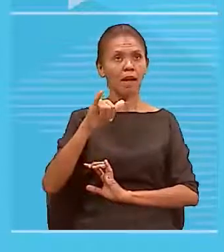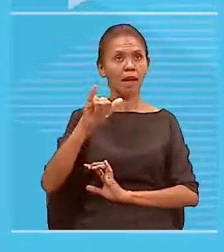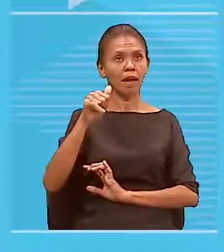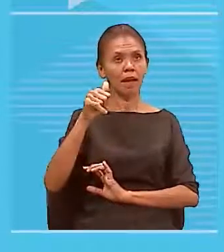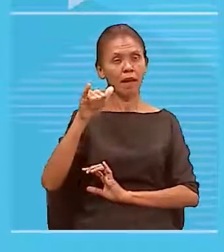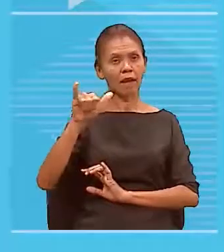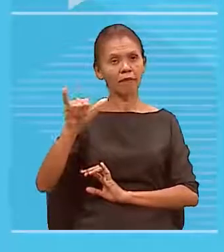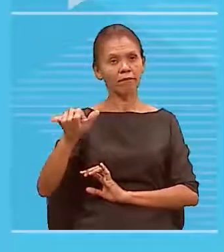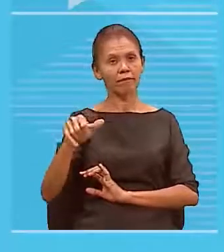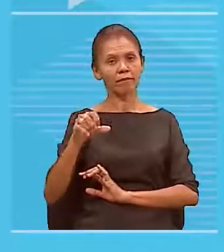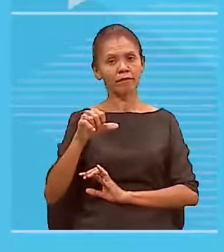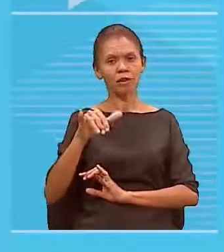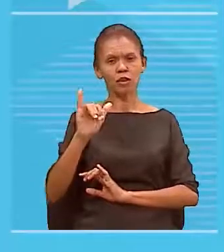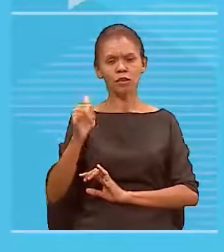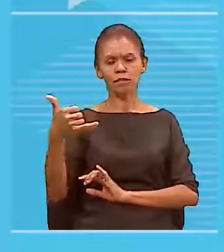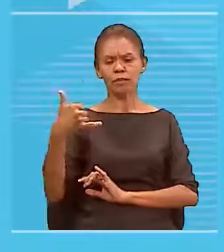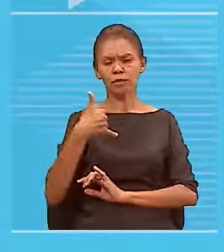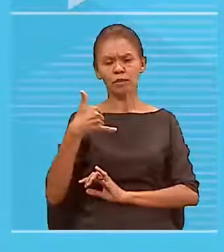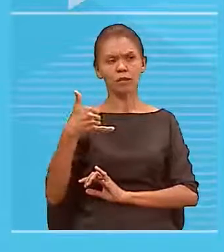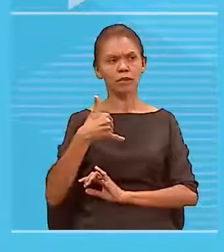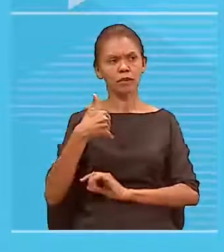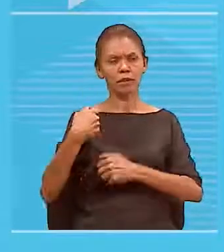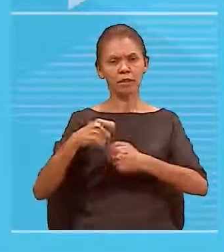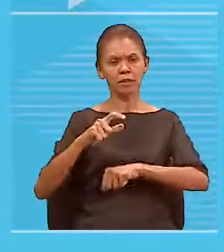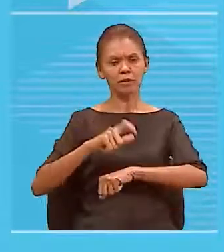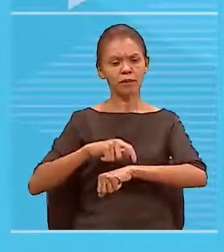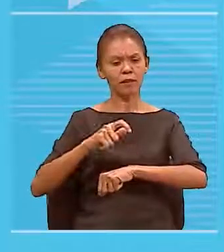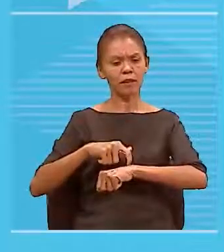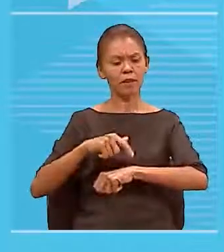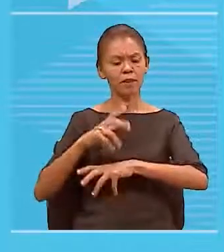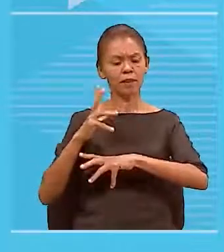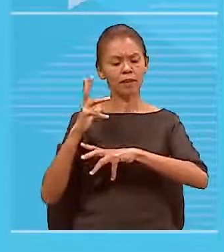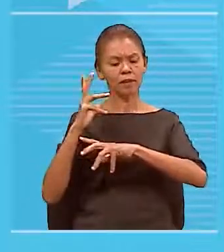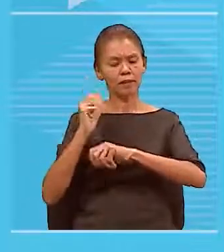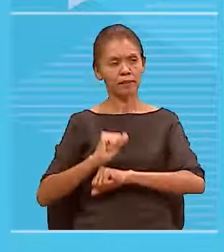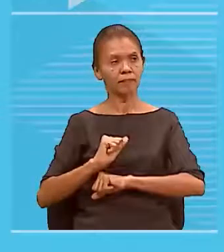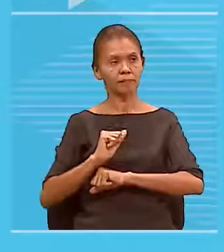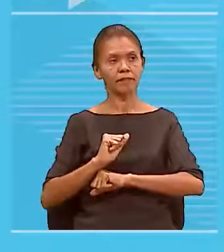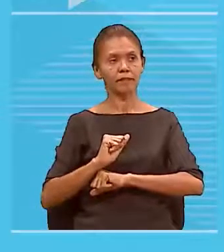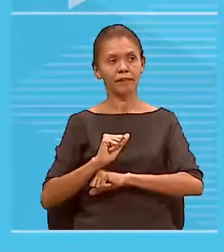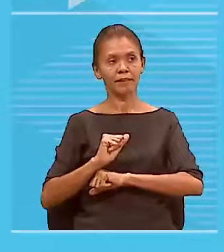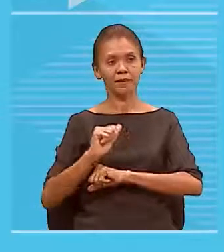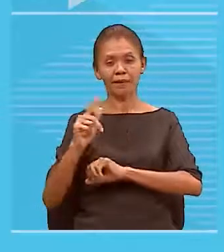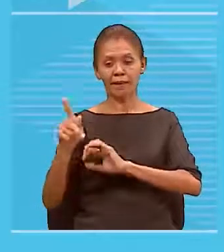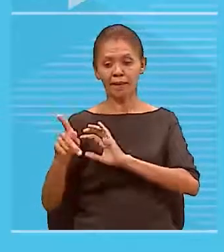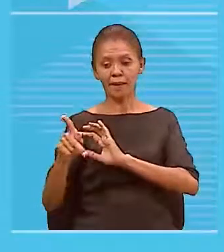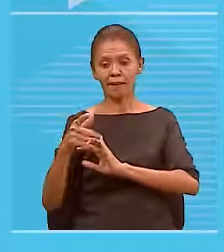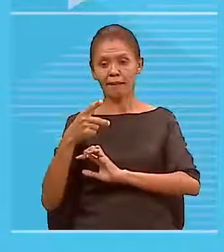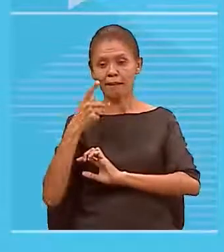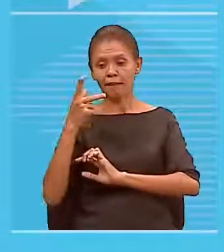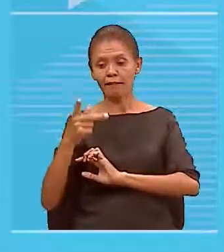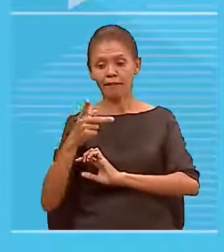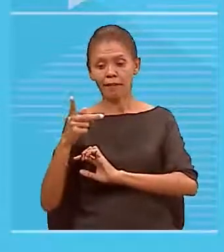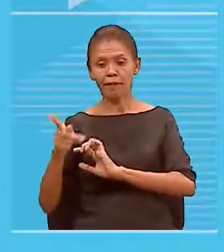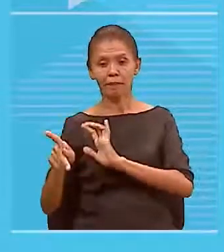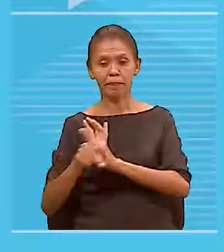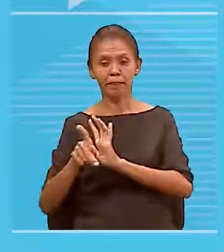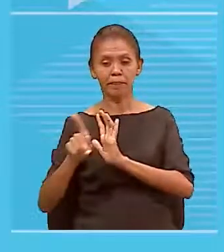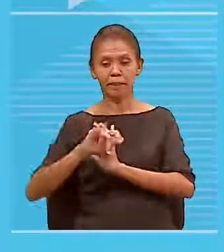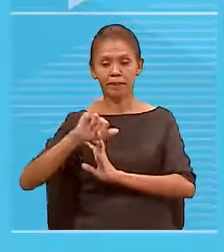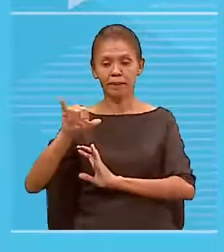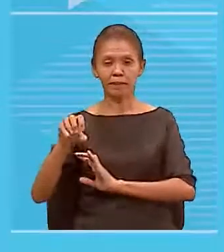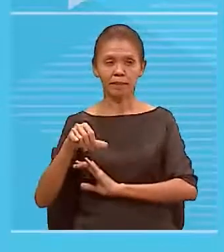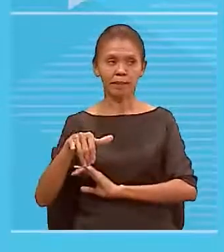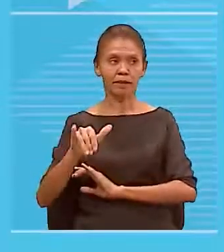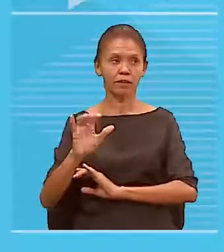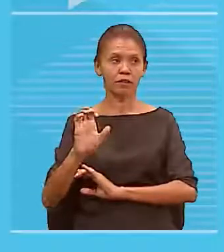precisaria de um tempinho para descansar aí não é a fala da Joice sou eu que estou reproduzindo